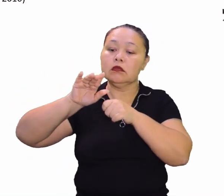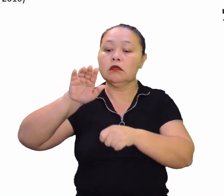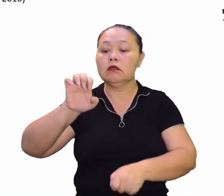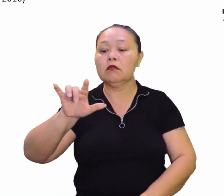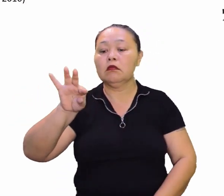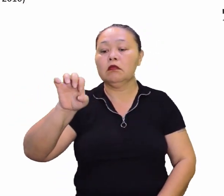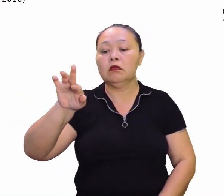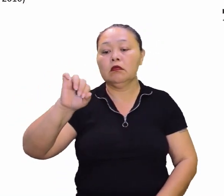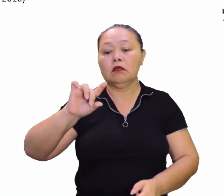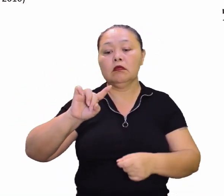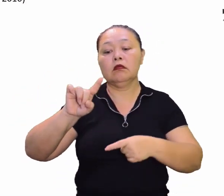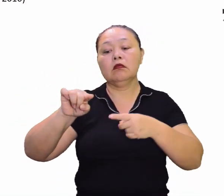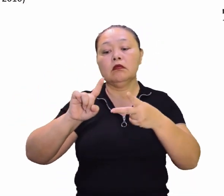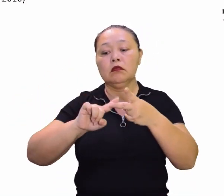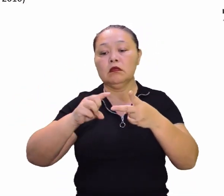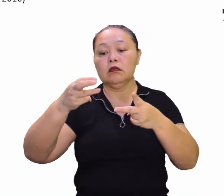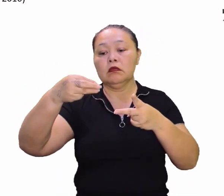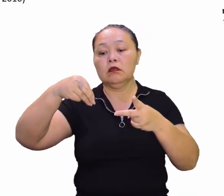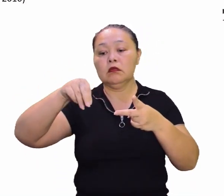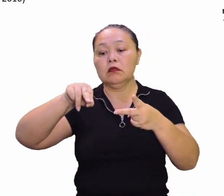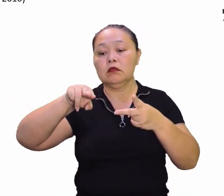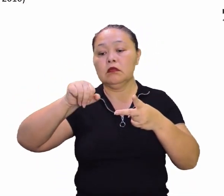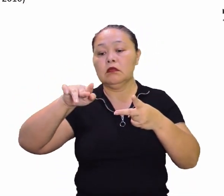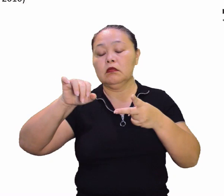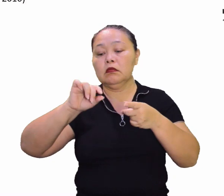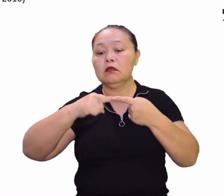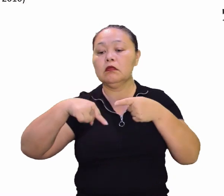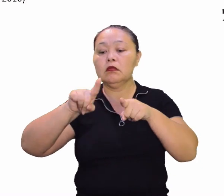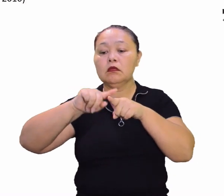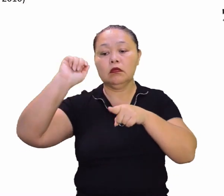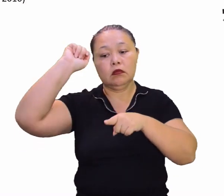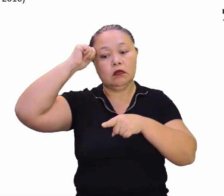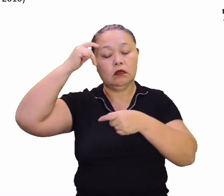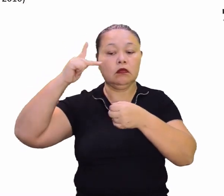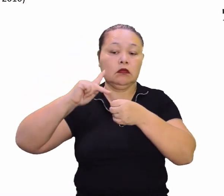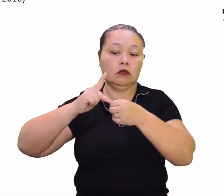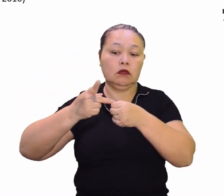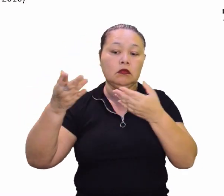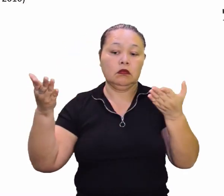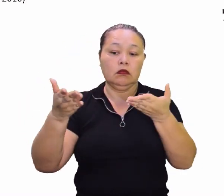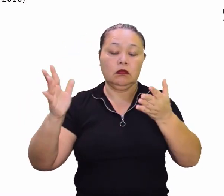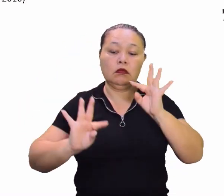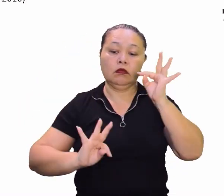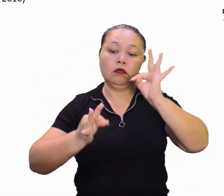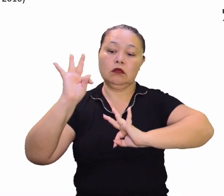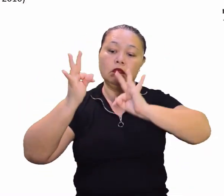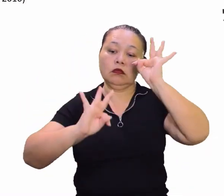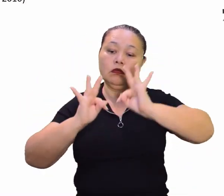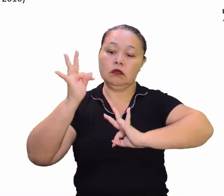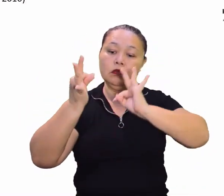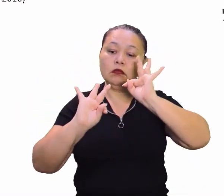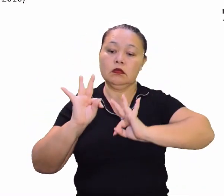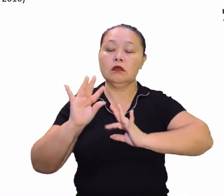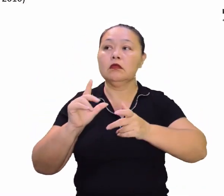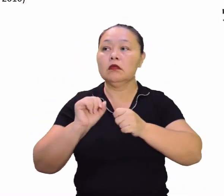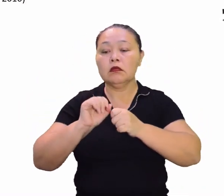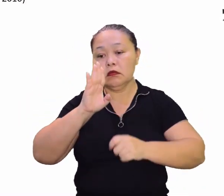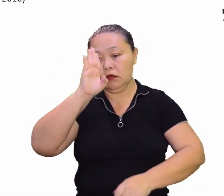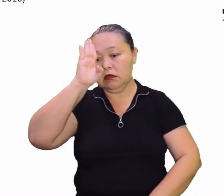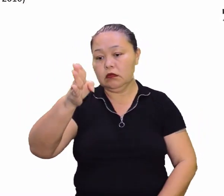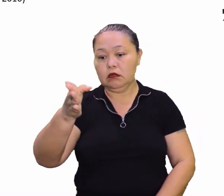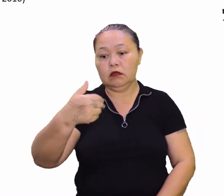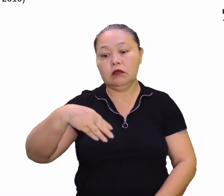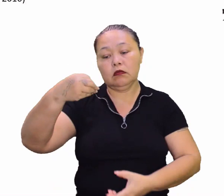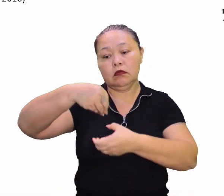eletrônicos, maquinaria e o setor petroquímico e agora, no caso, a tecnologia que acabou sendo o ramo